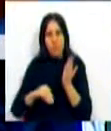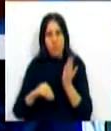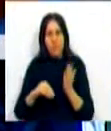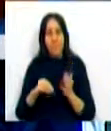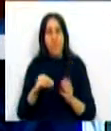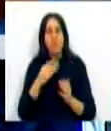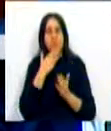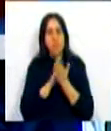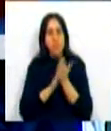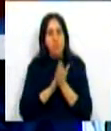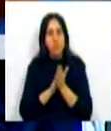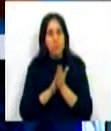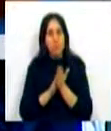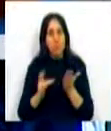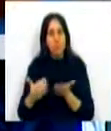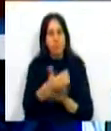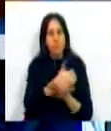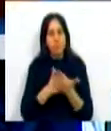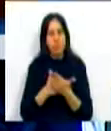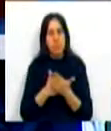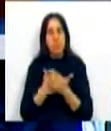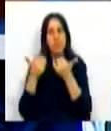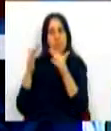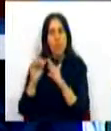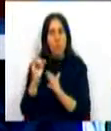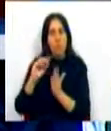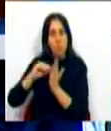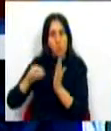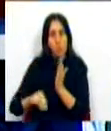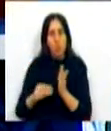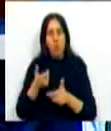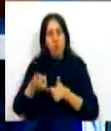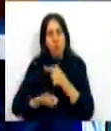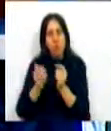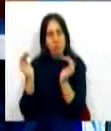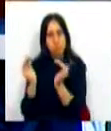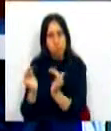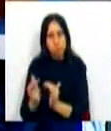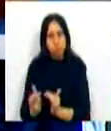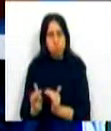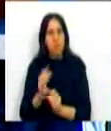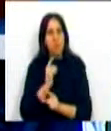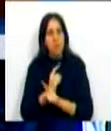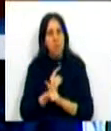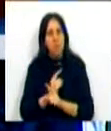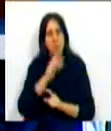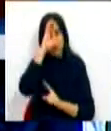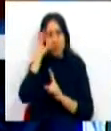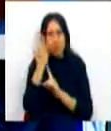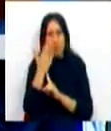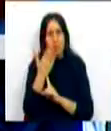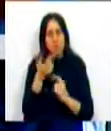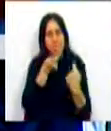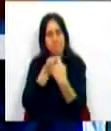os instrumentos de contratação externa sejam progressivamente diminuídos por forma a que o Estado dê